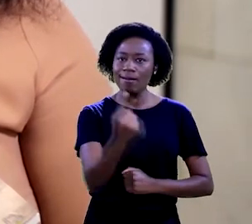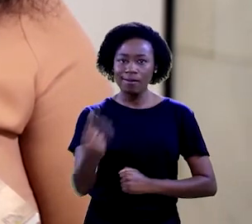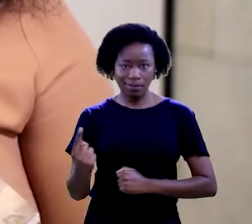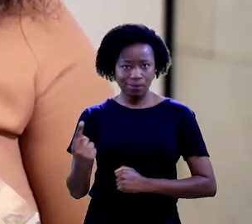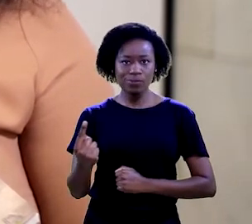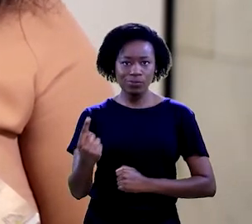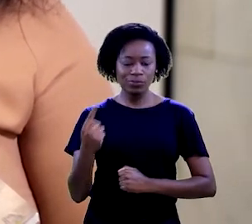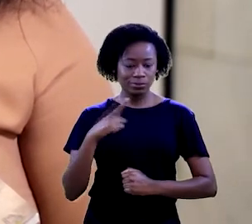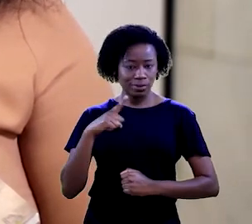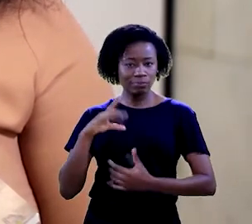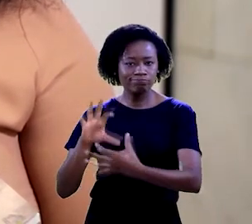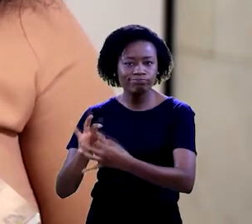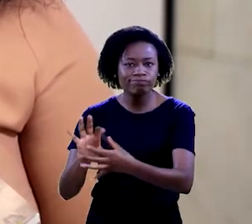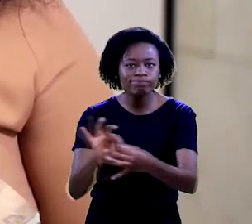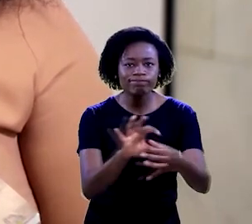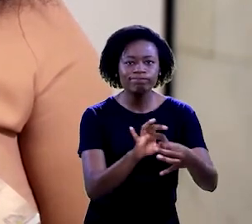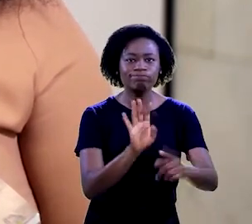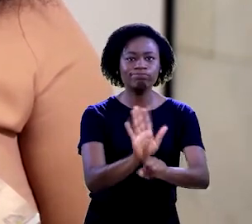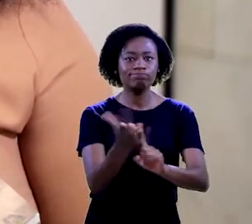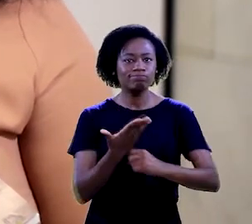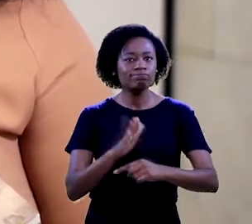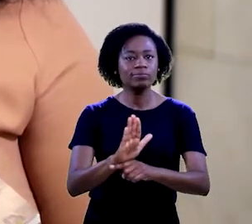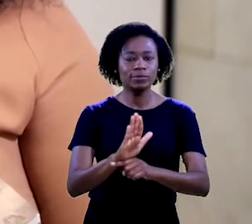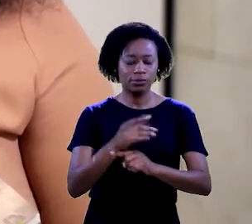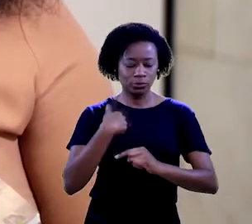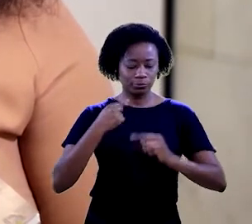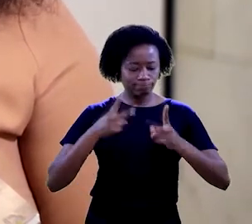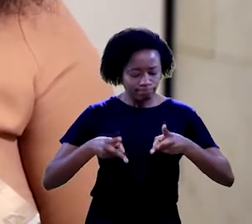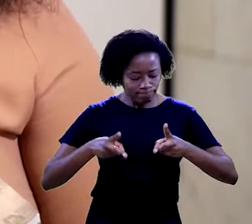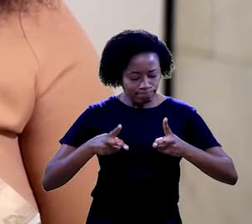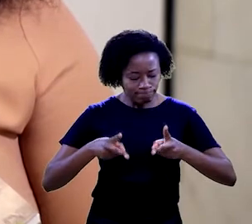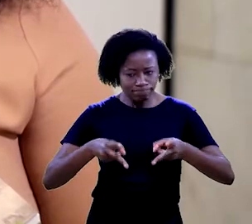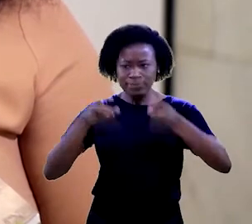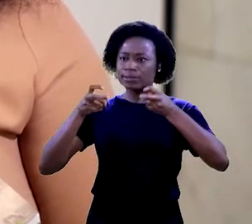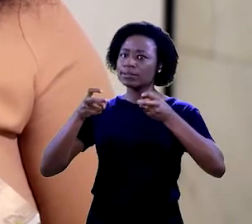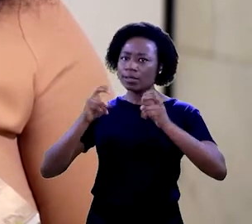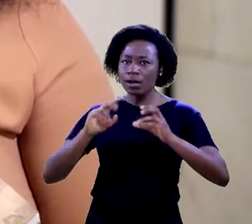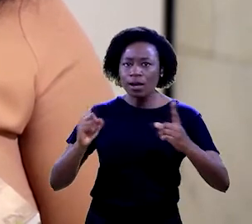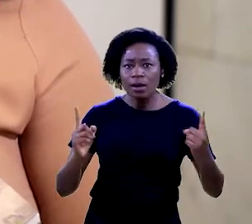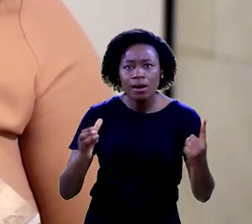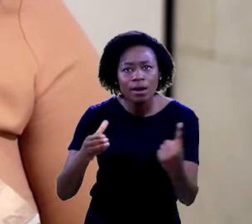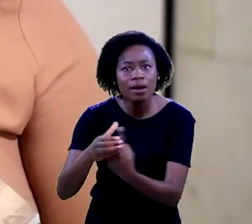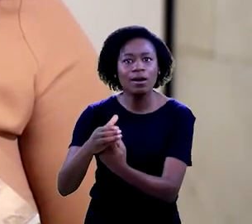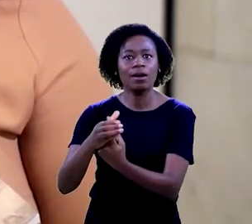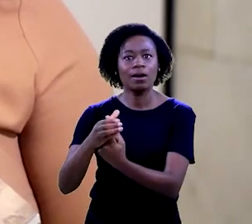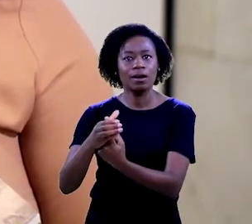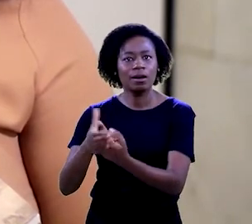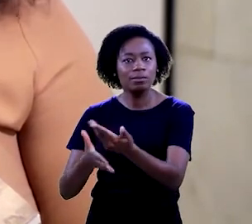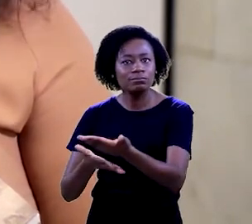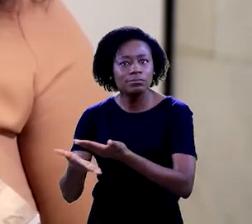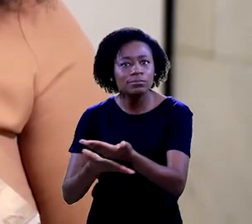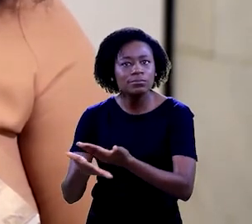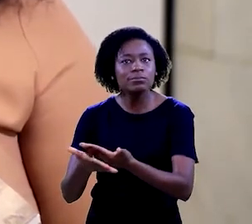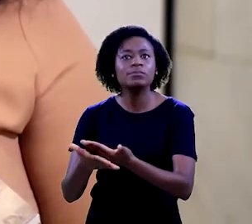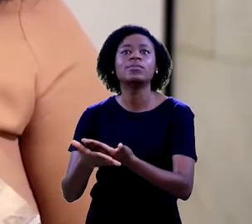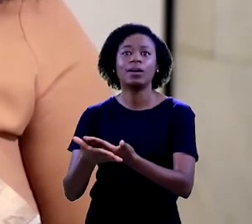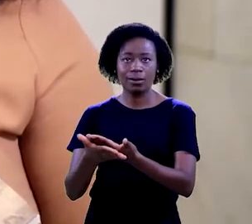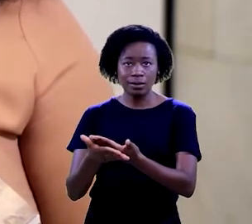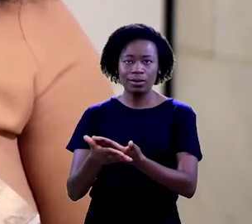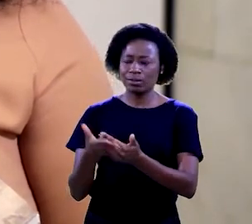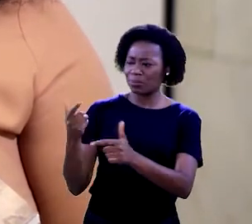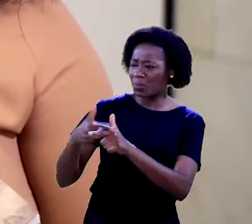somos interdependentes e nós precisamos nos perceber parte desse sistema integrado e parte